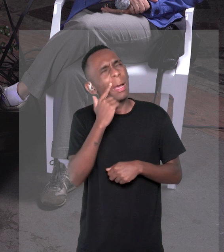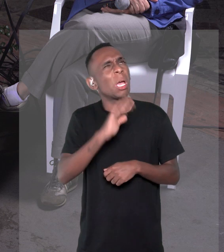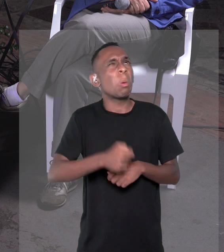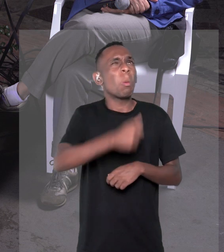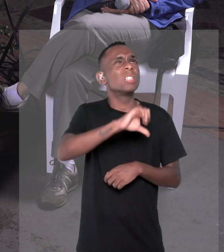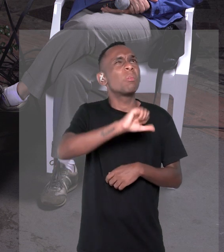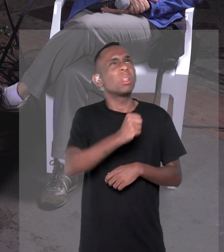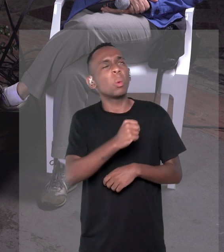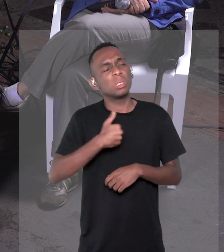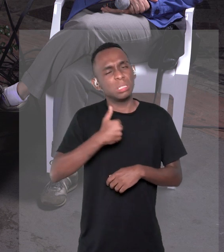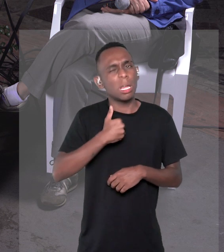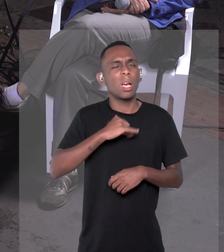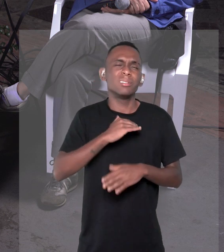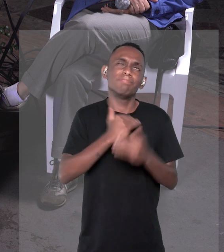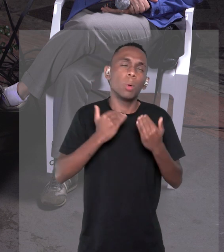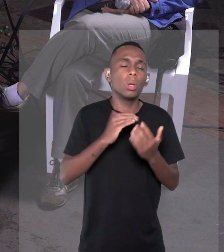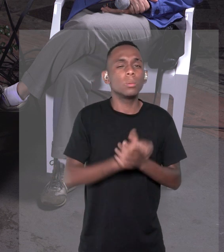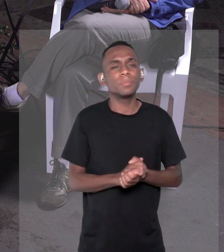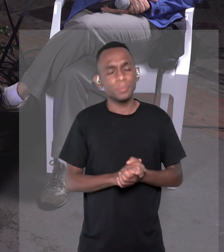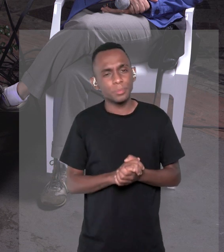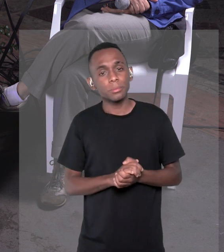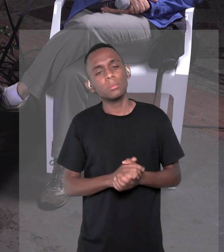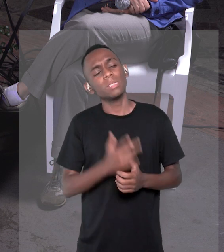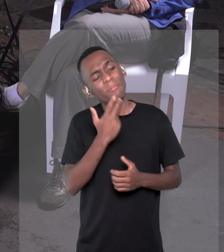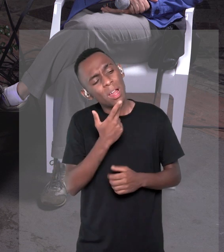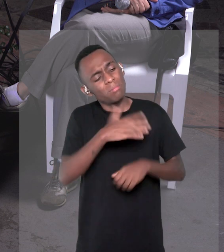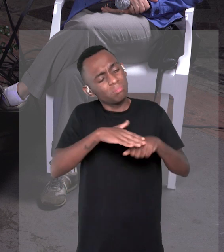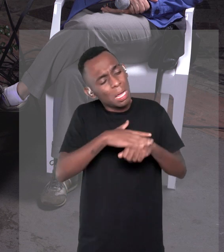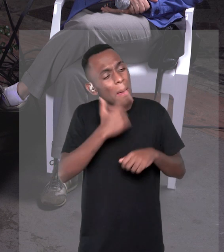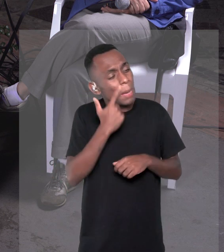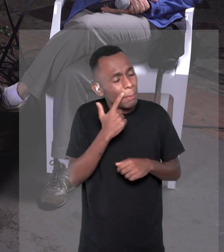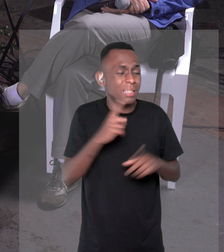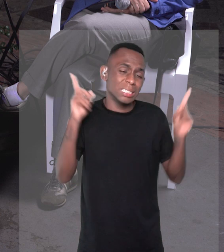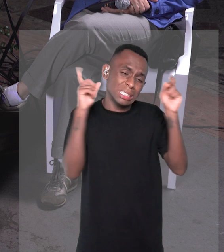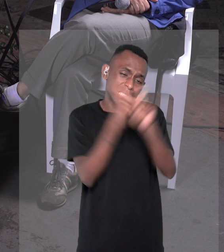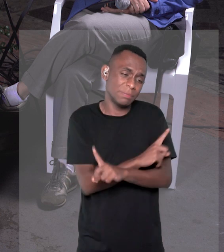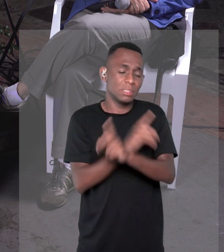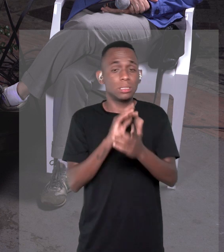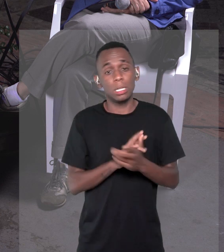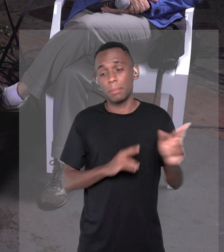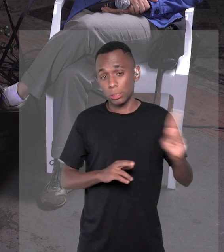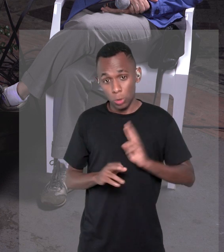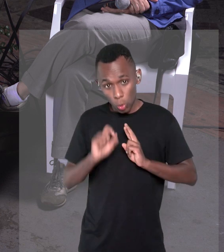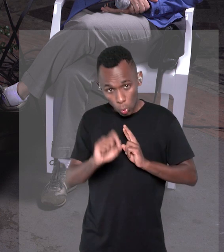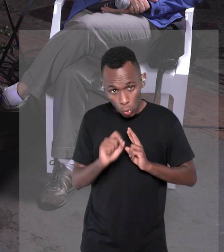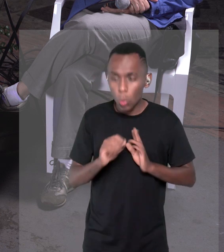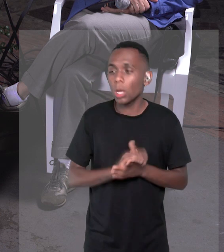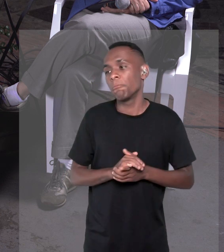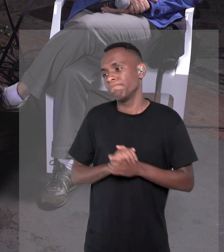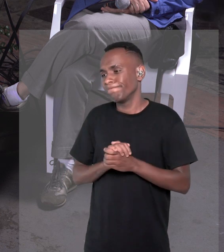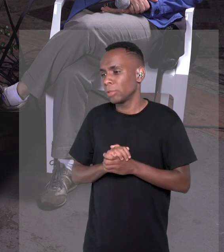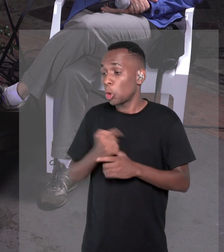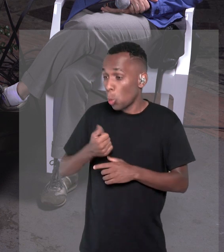somos suficientes e fortes. A vida não é fácil nem um pouco, a democracia também não. Mas uma vez eu cheguei aqui em BH e falei